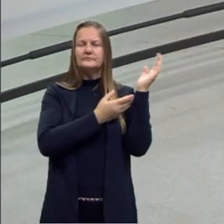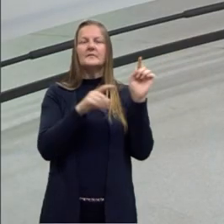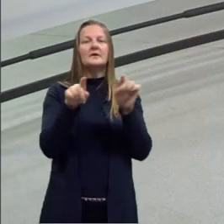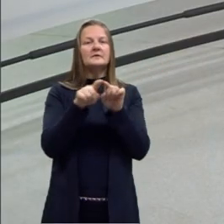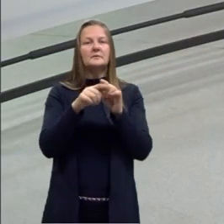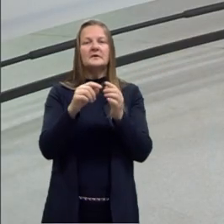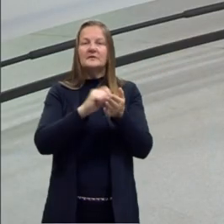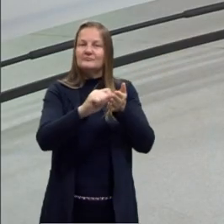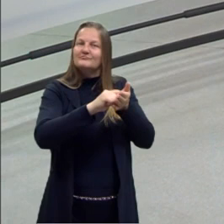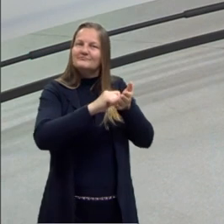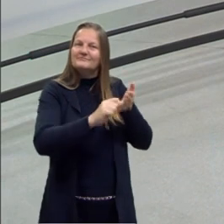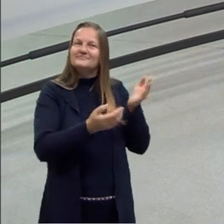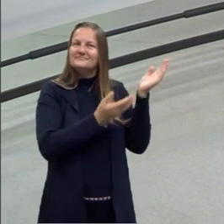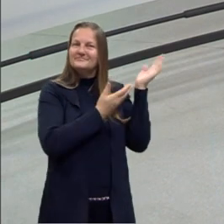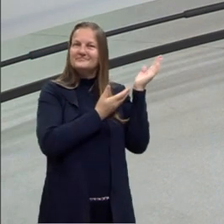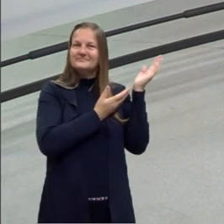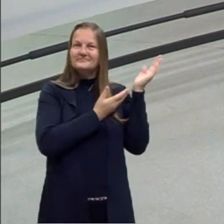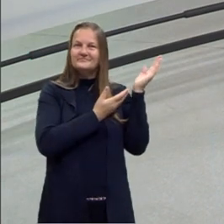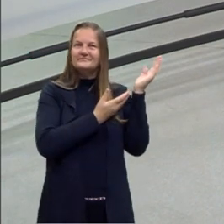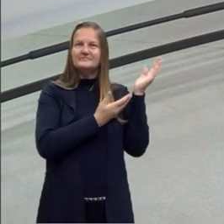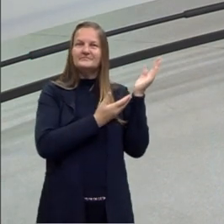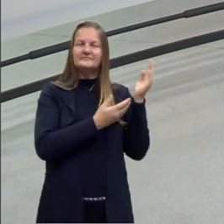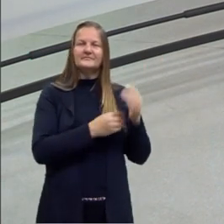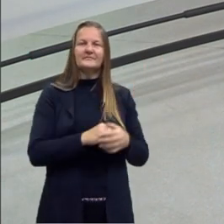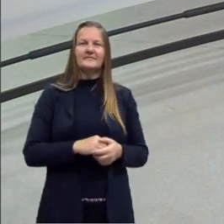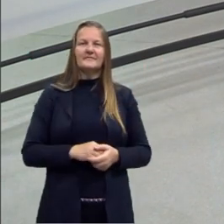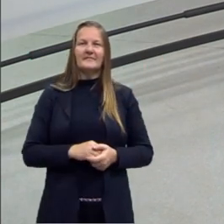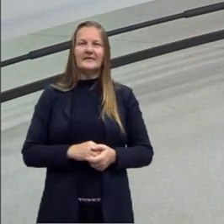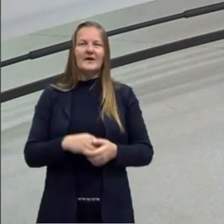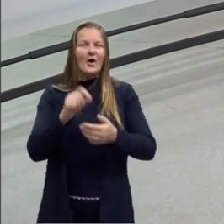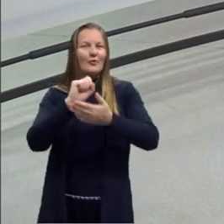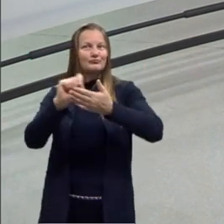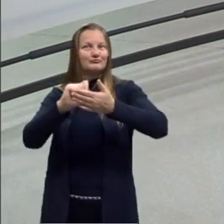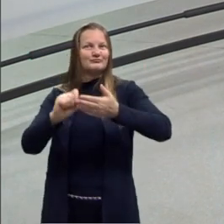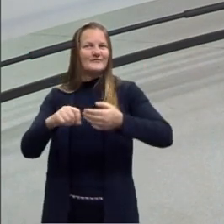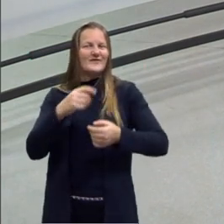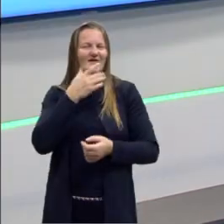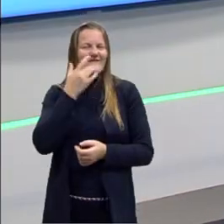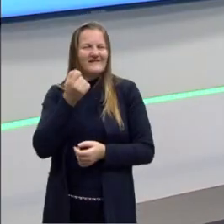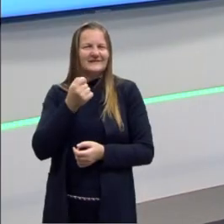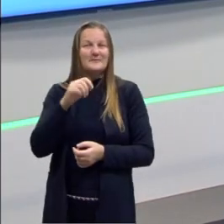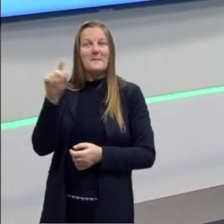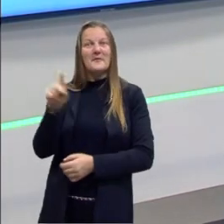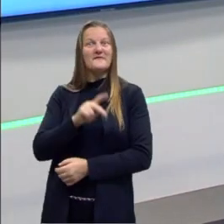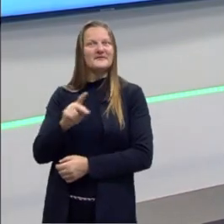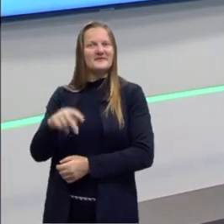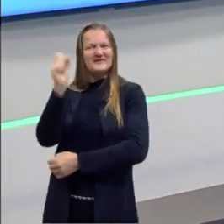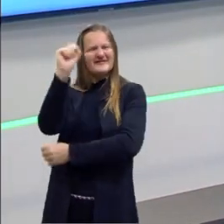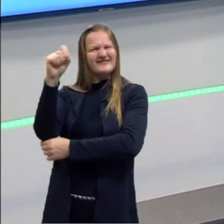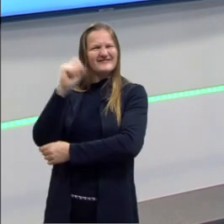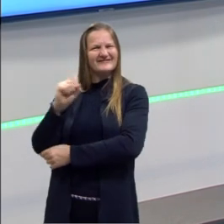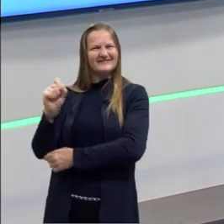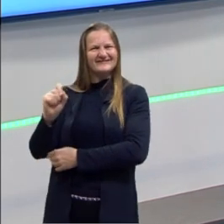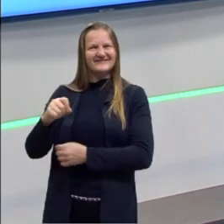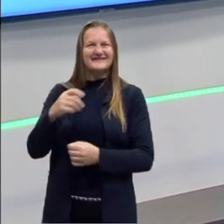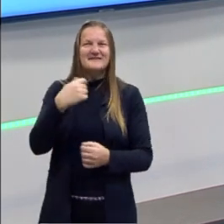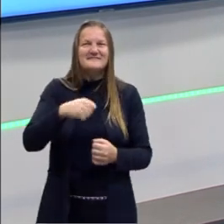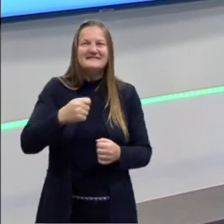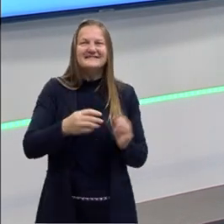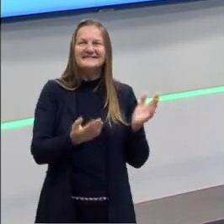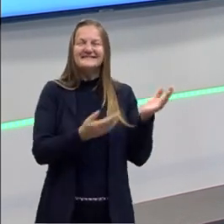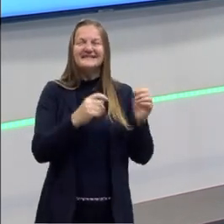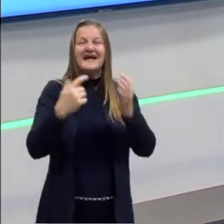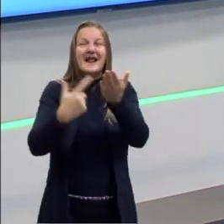só para a gente né não perder a mania da lousa né do canetão aqui como professor uma